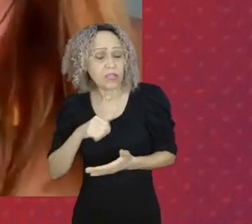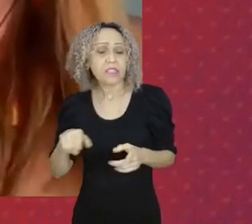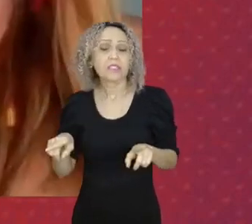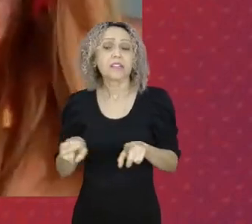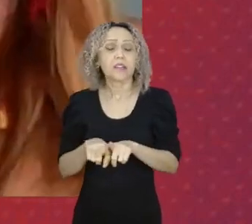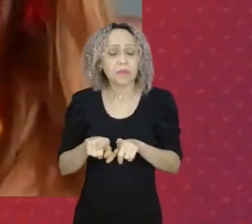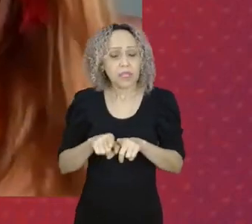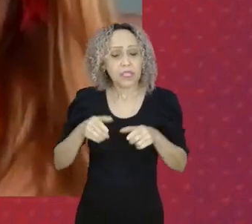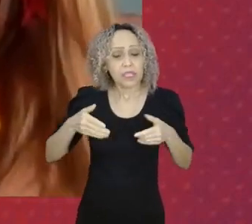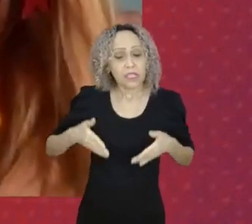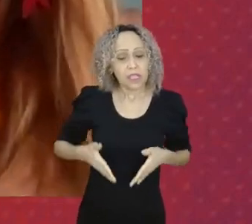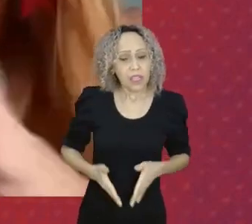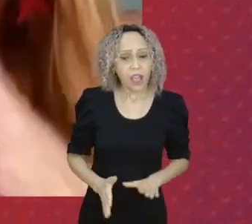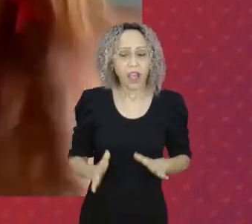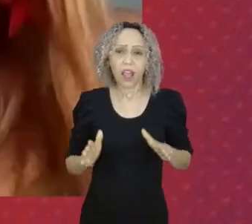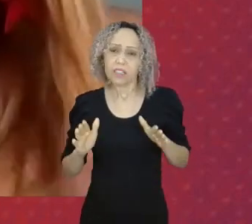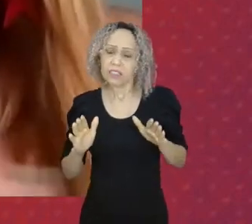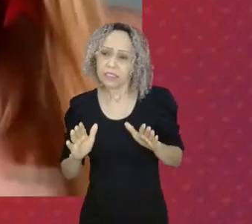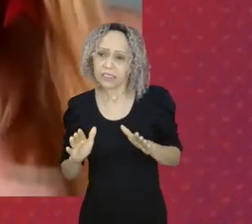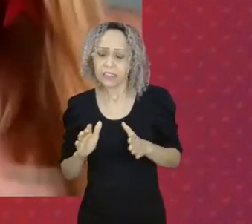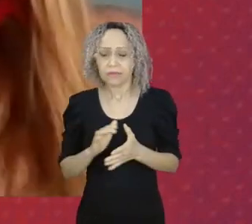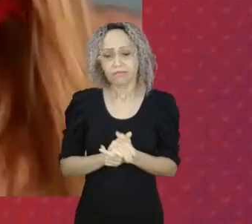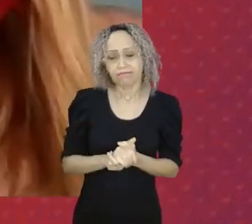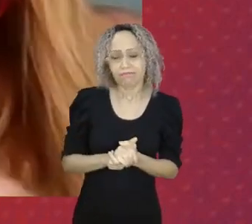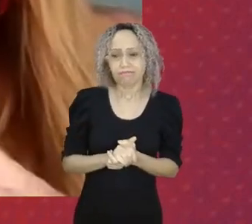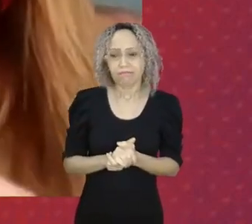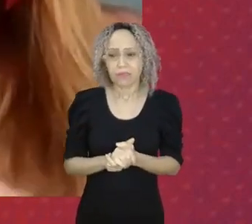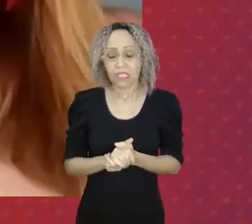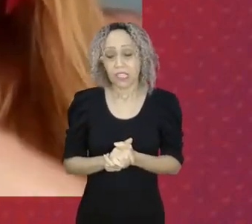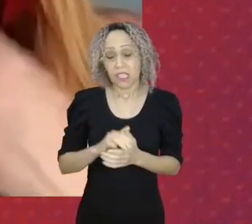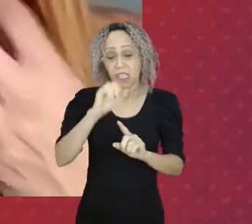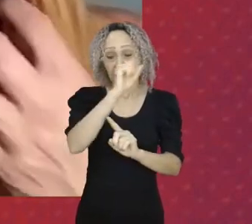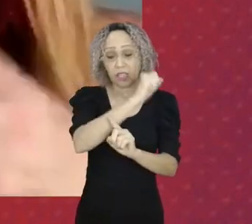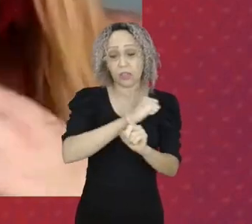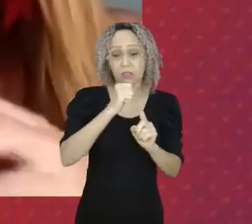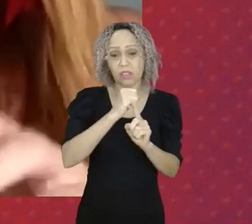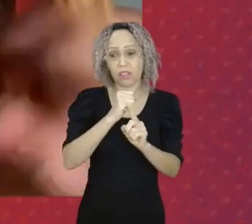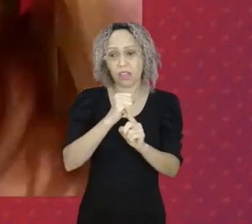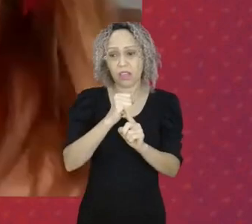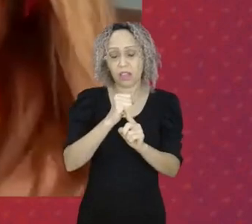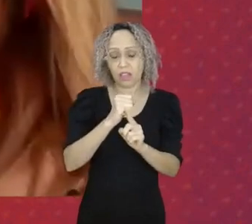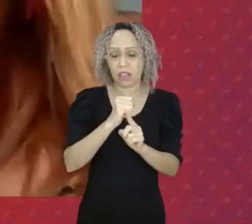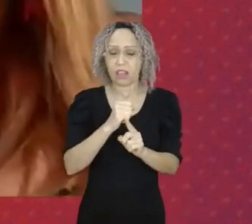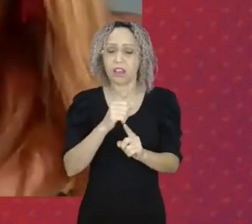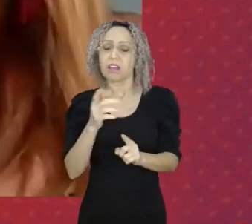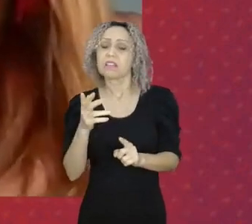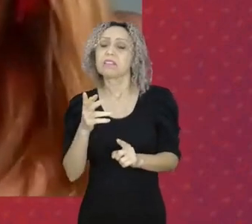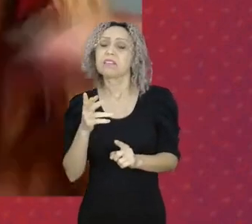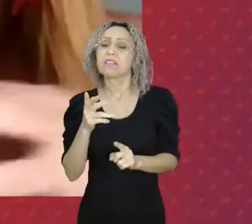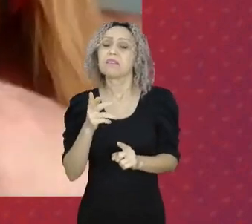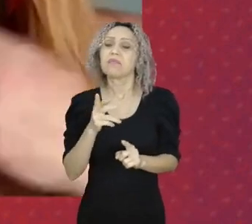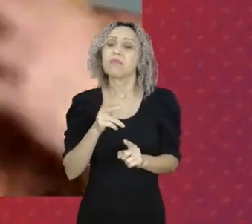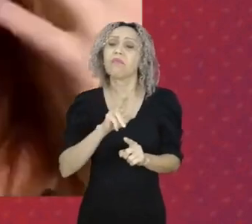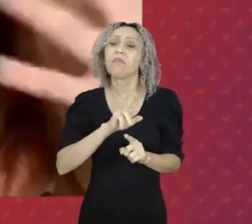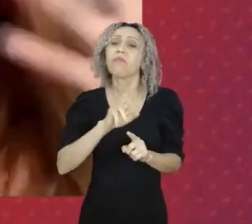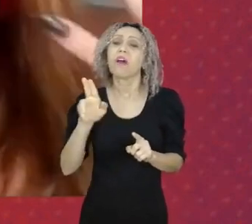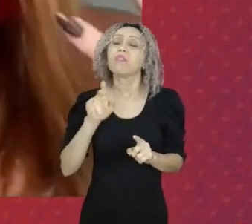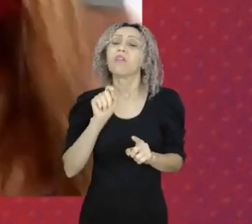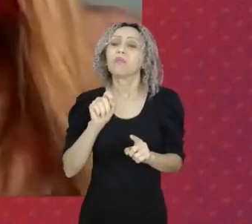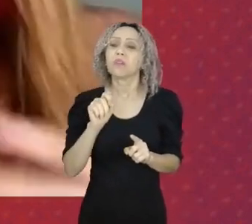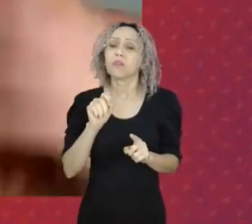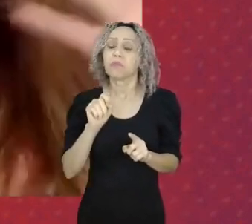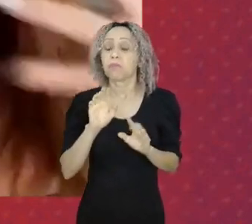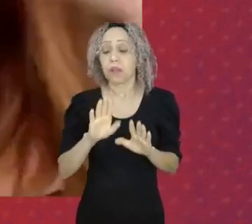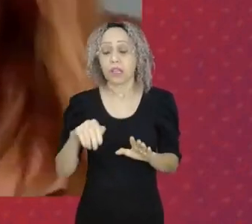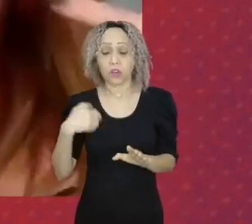sociedade costuma chamar, e é o termo que a gente mais usa, mas para nós, pessoas trans, não é o termo mais ideal,